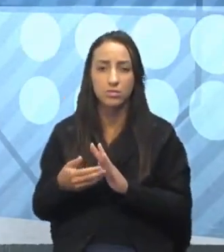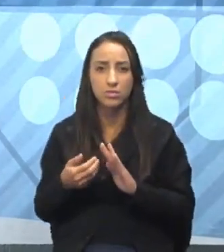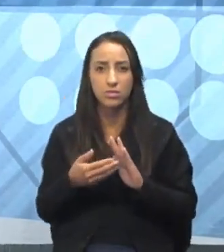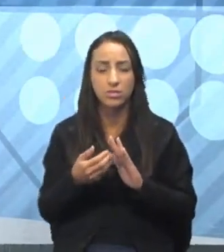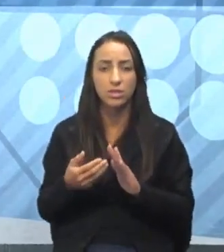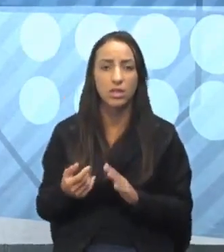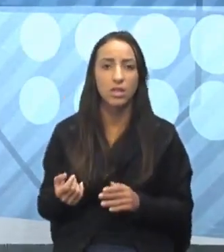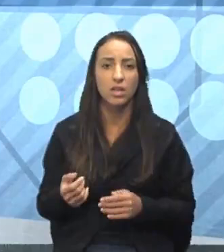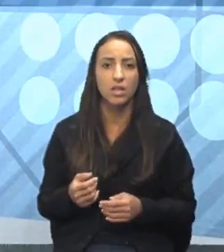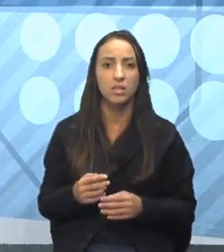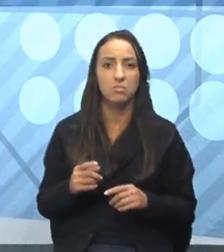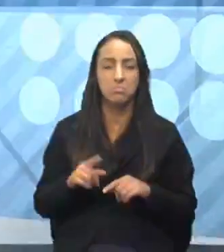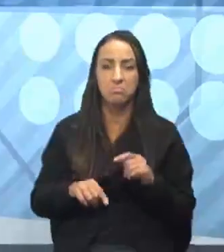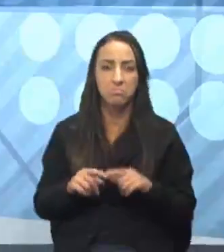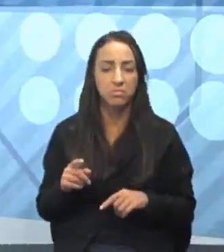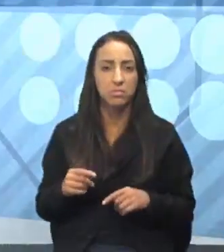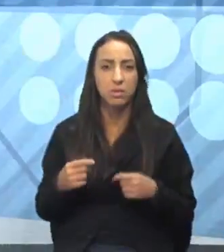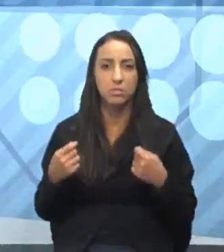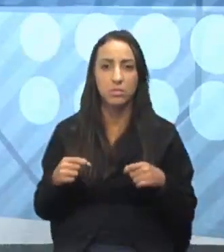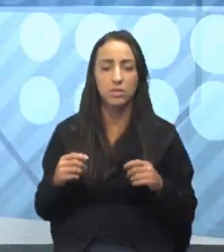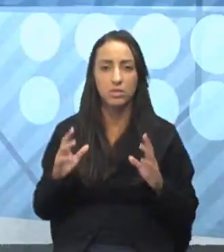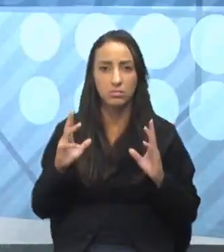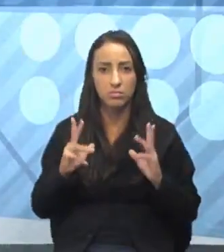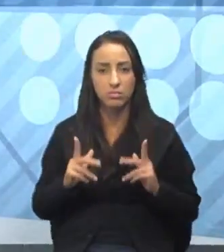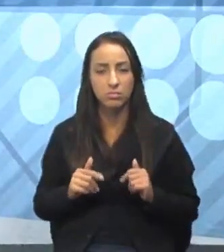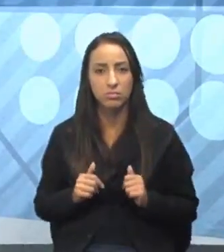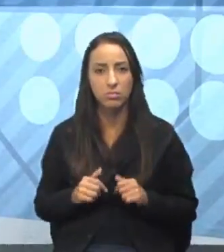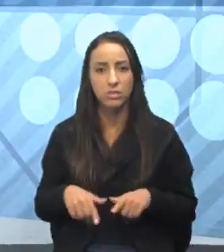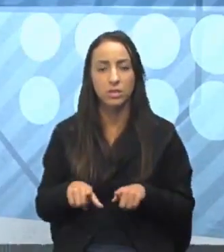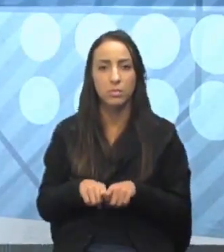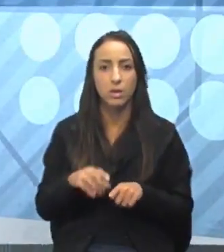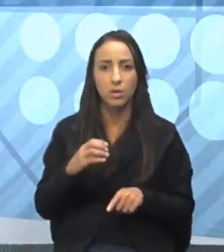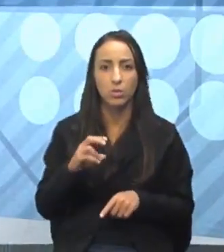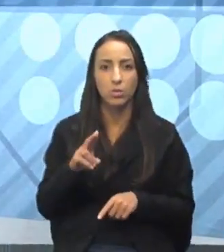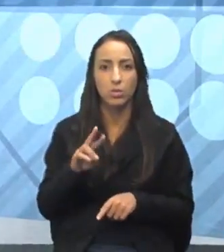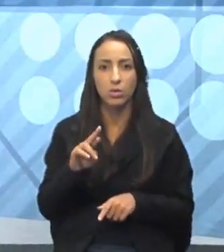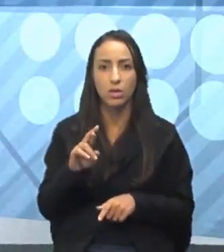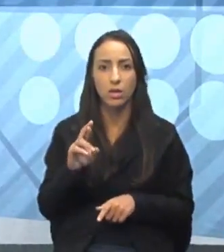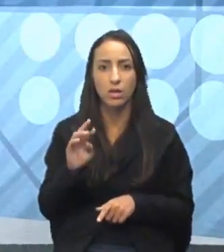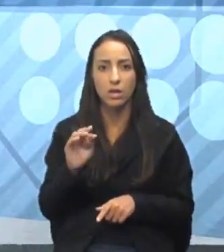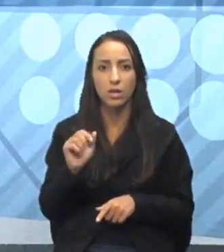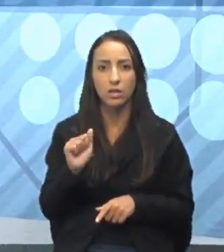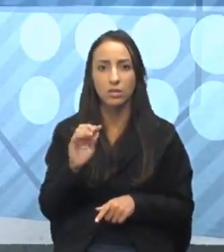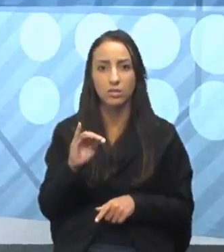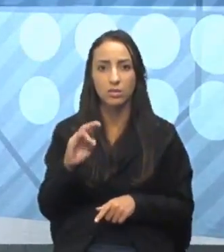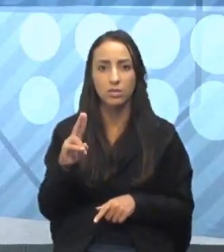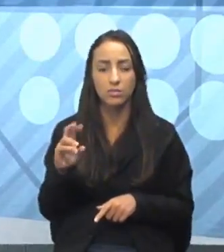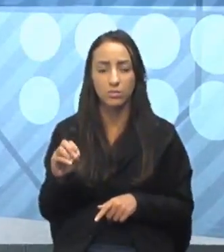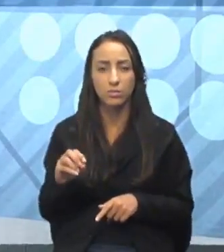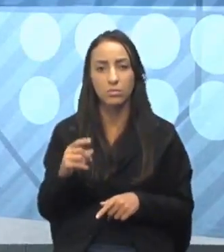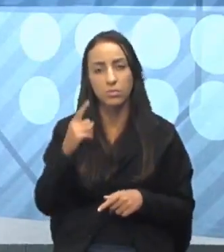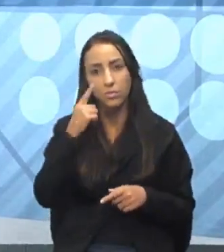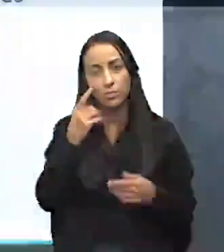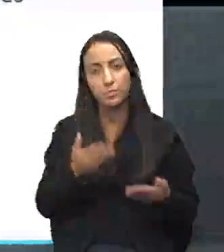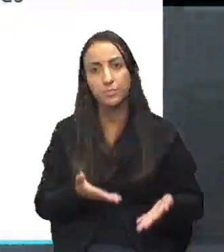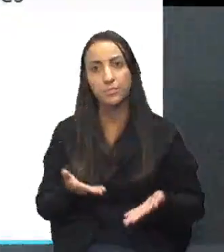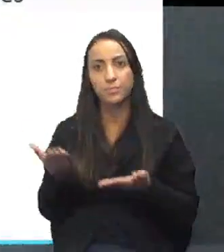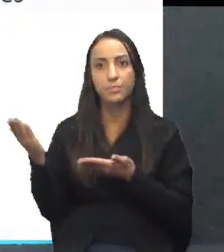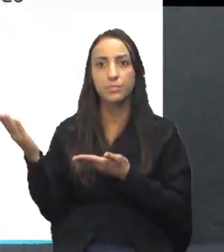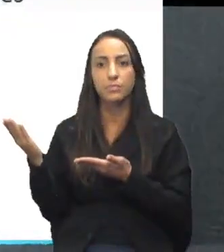realização do curativo e manutenção da higiene são os princípios básicos. Portanto, eu quero que você me acompanhe no